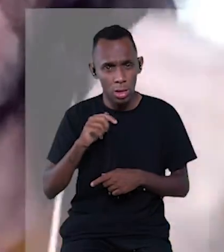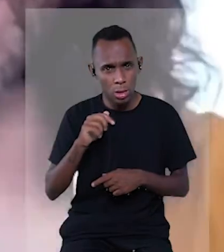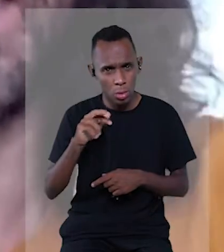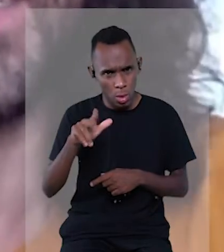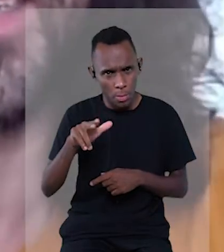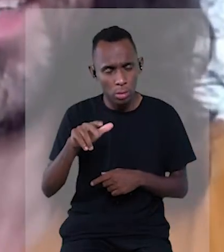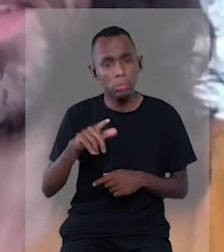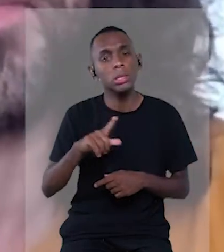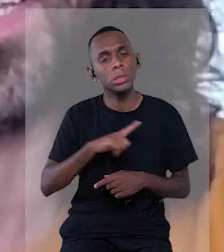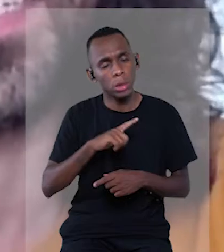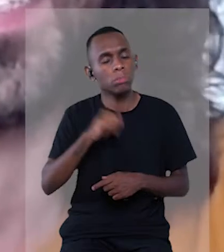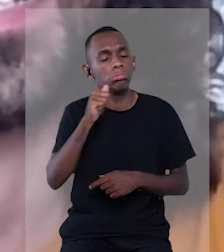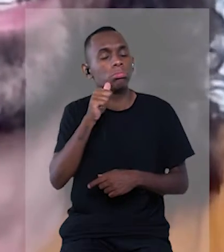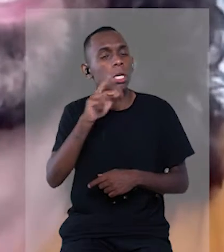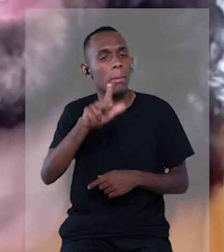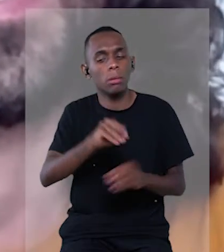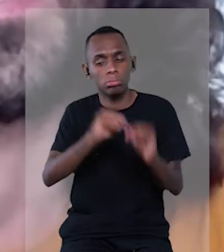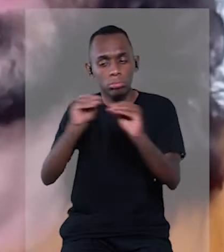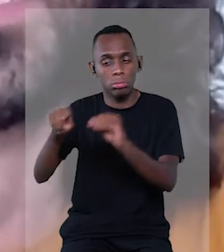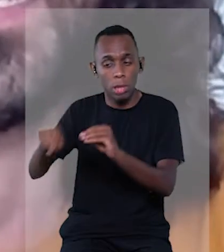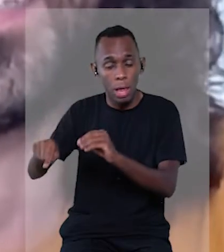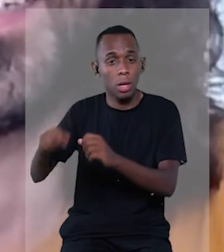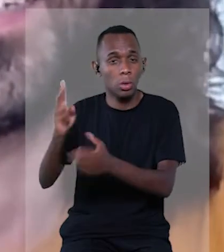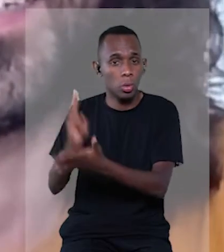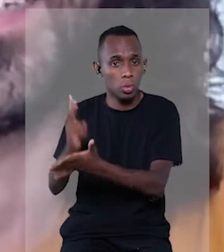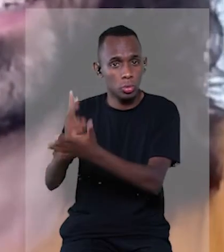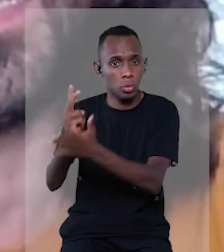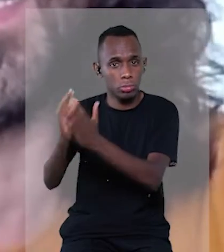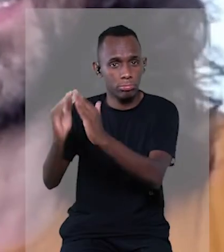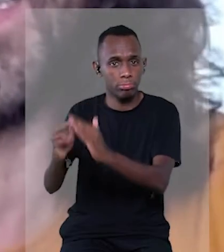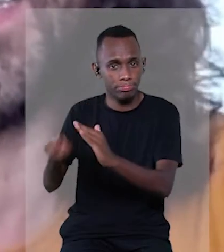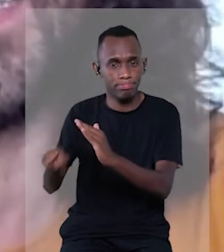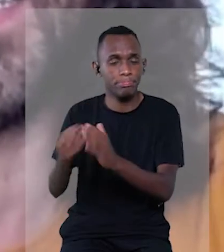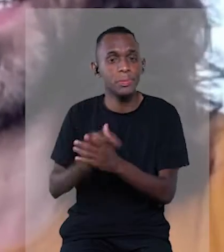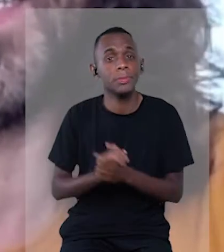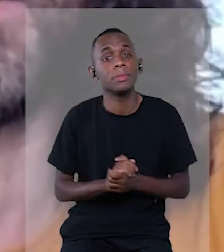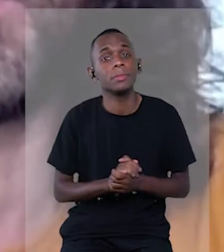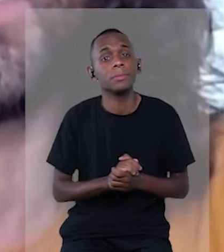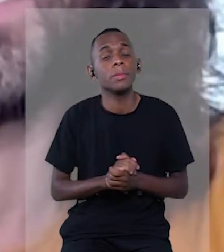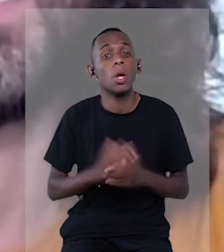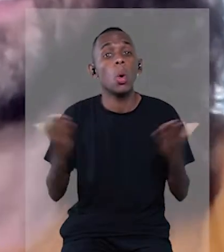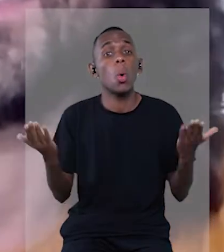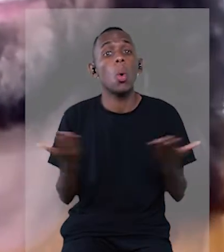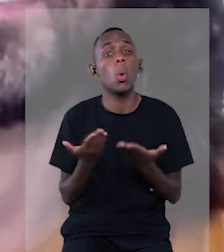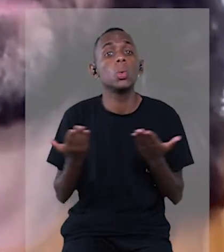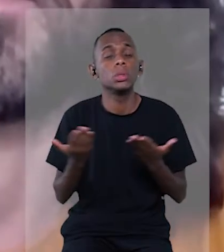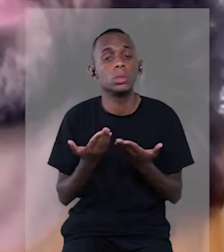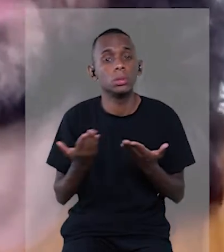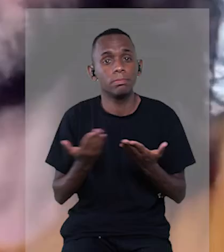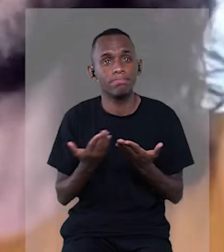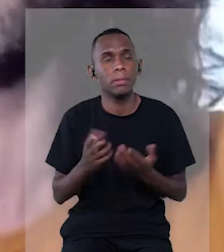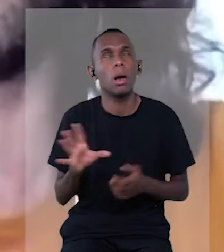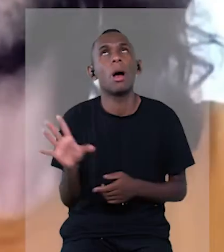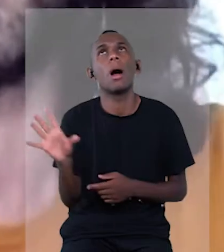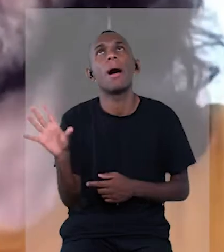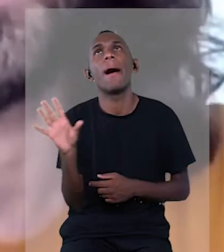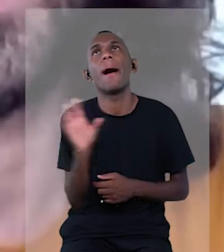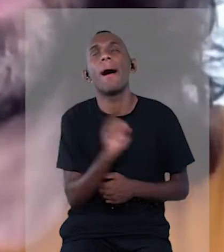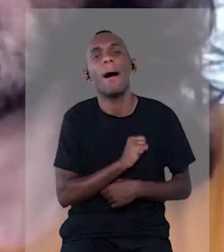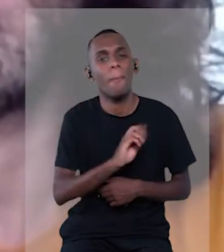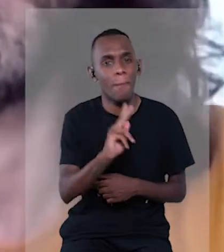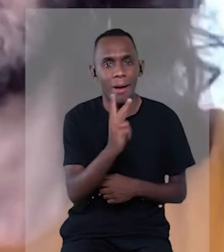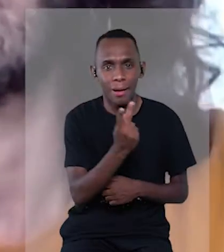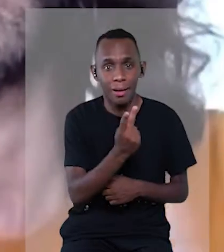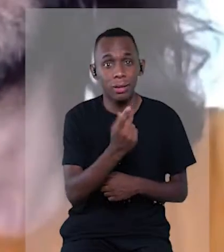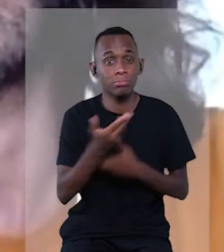que mora lá ainda, em Lafayette. Uhum. Chama Leandra. E hoje eu amo Belo